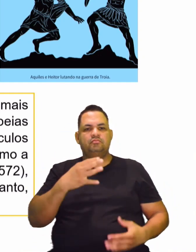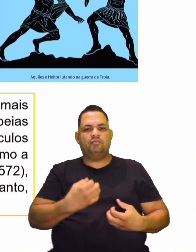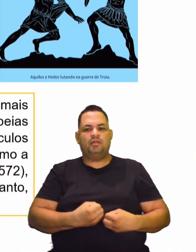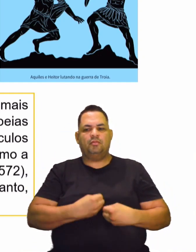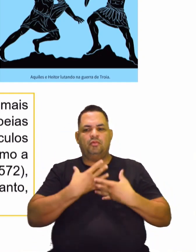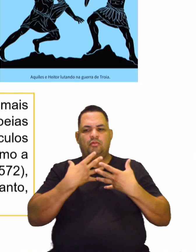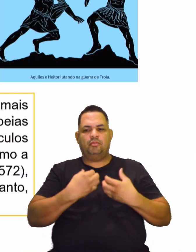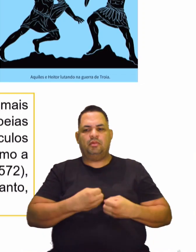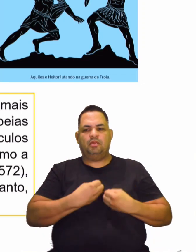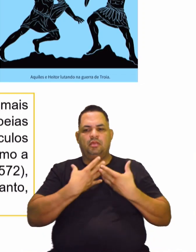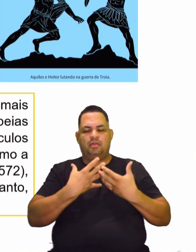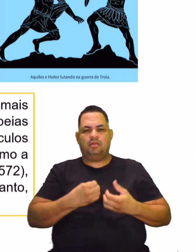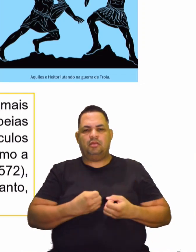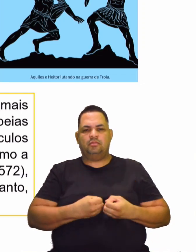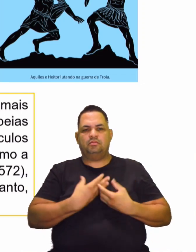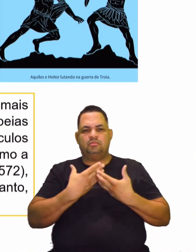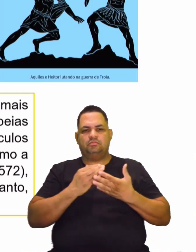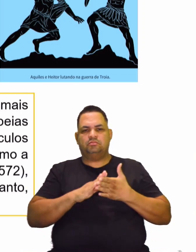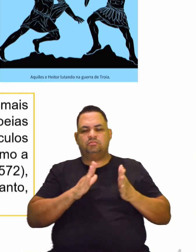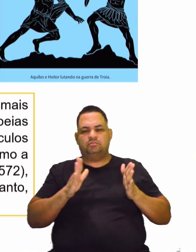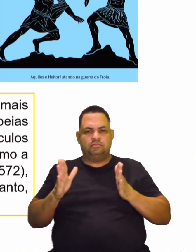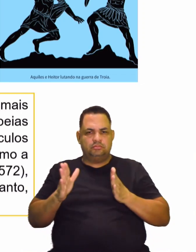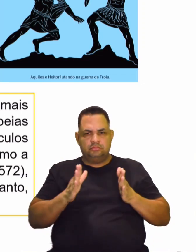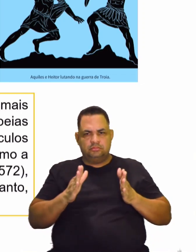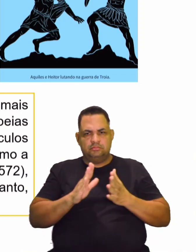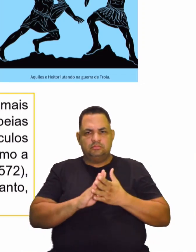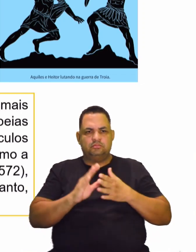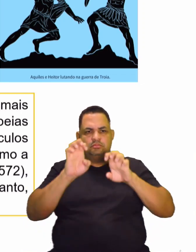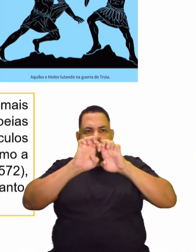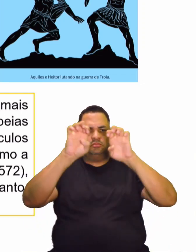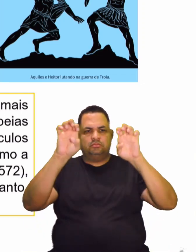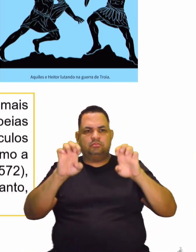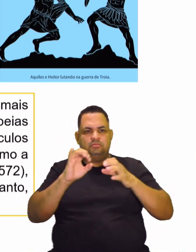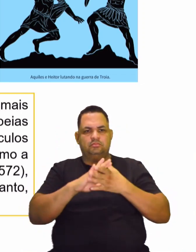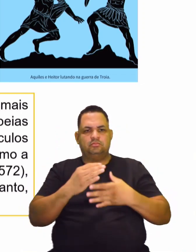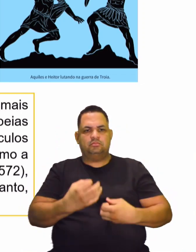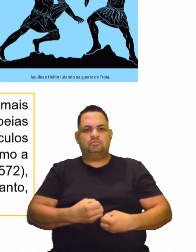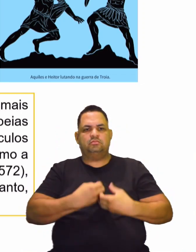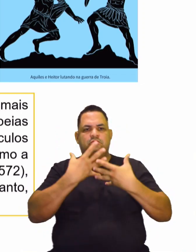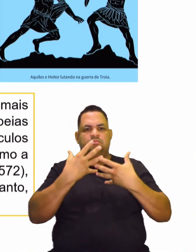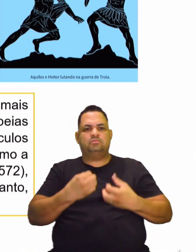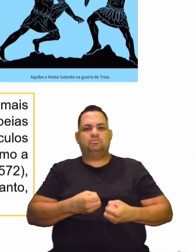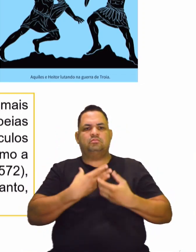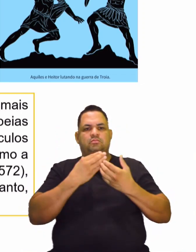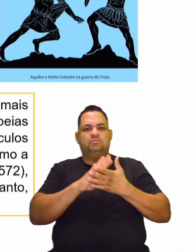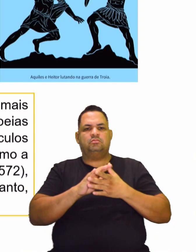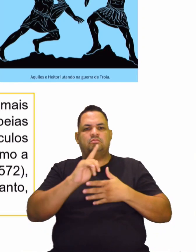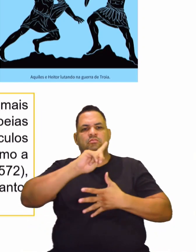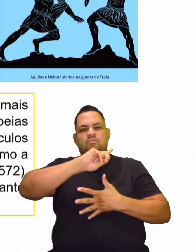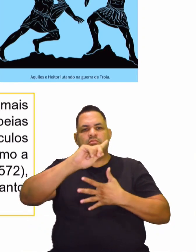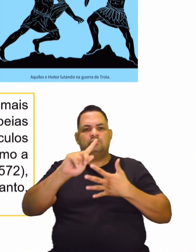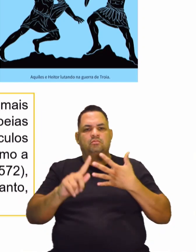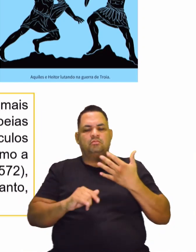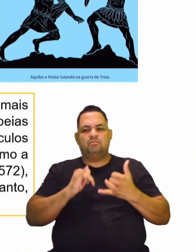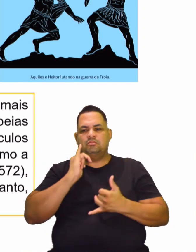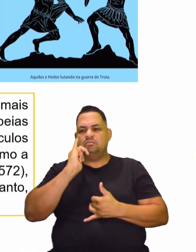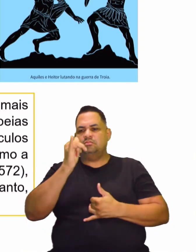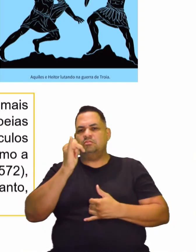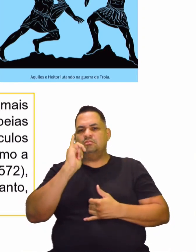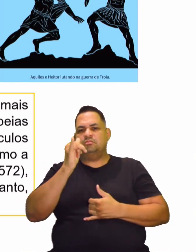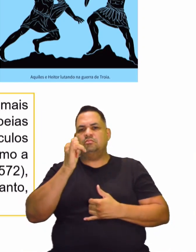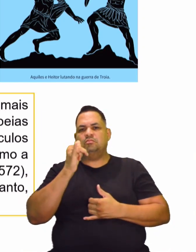épico. Quer dizer isso, professora? É uma estrutura poética, ou seja, um gênero